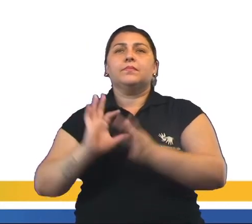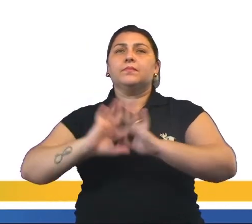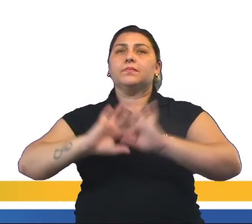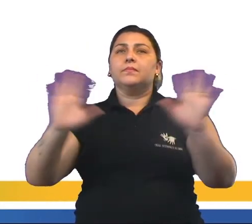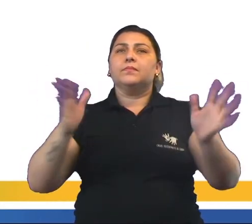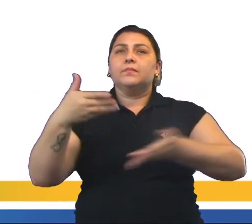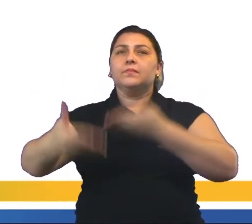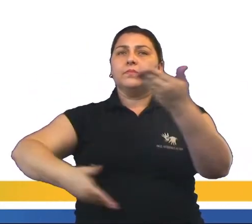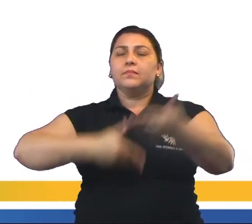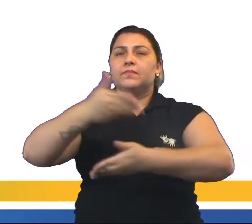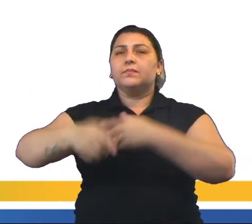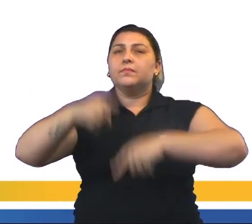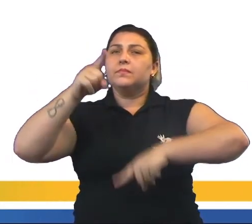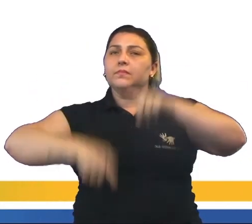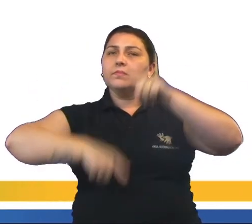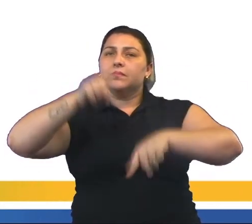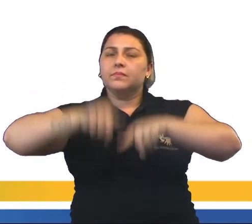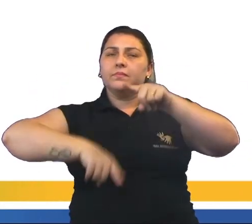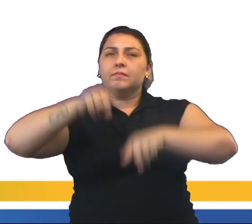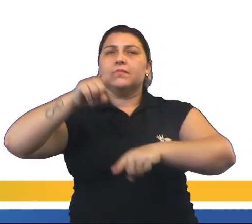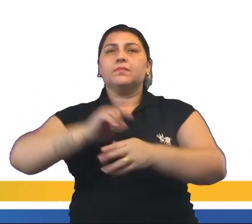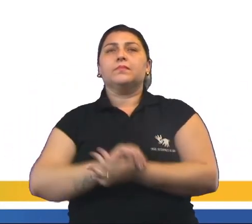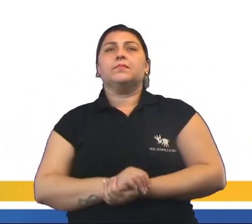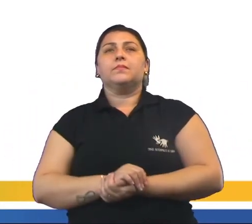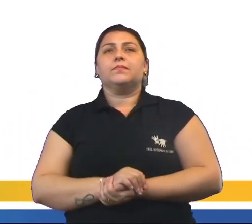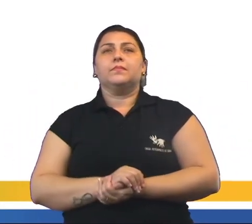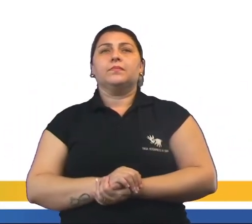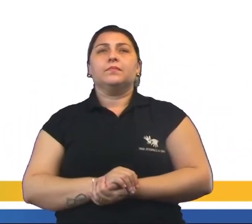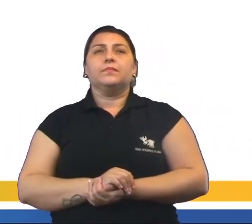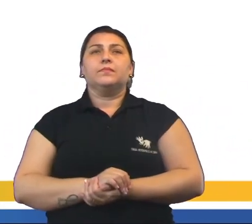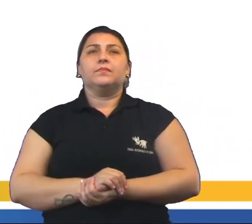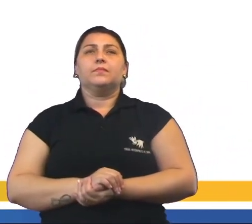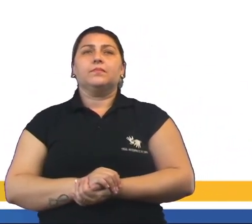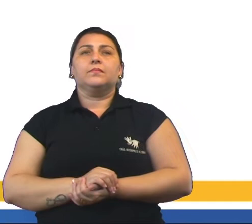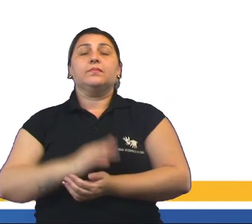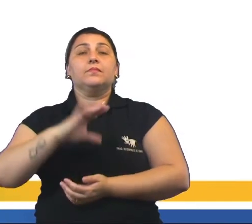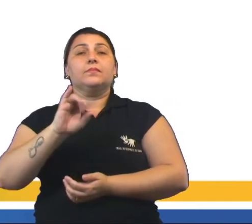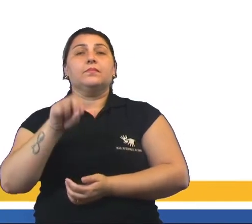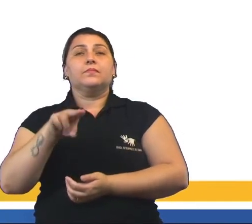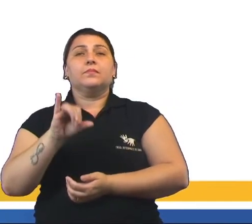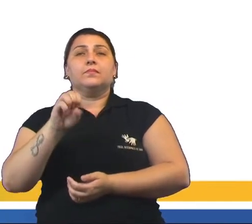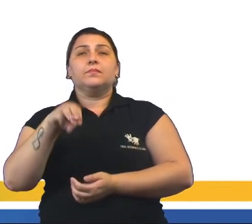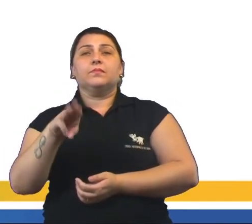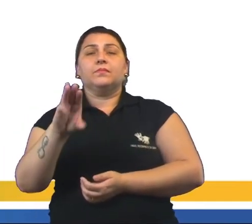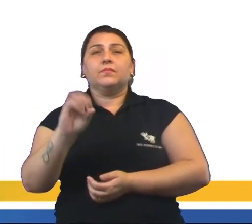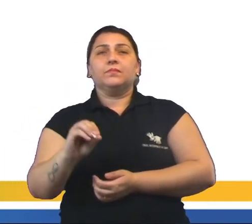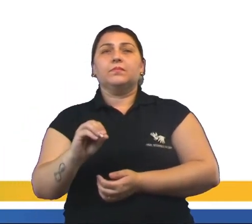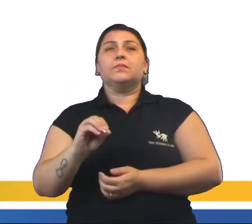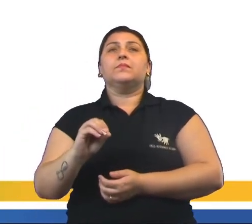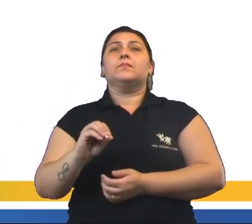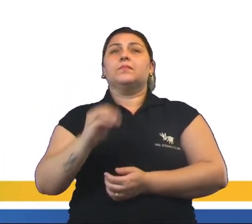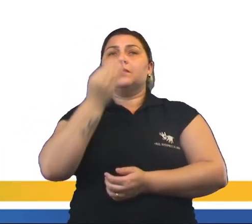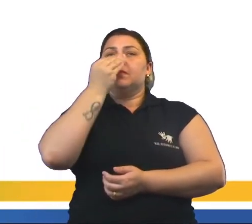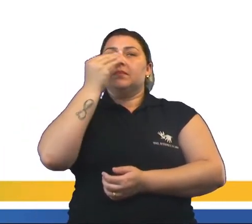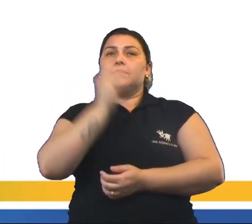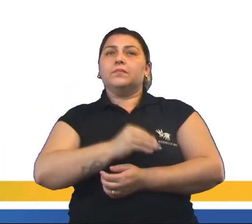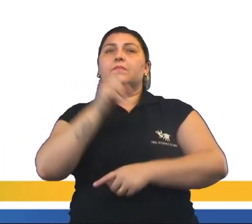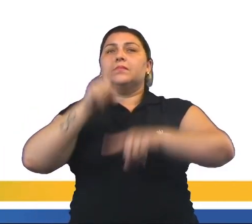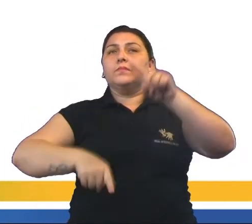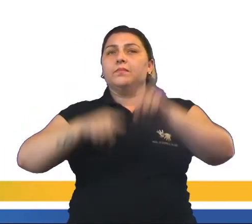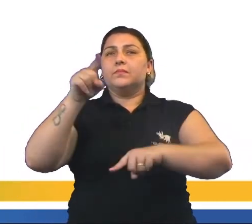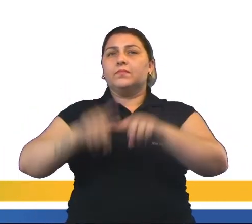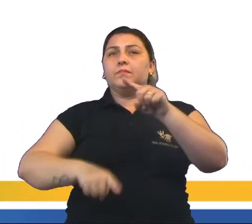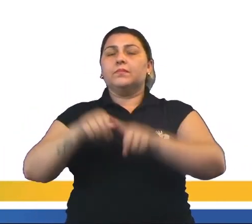coisas e independência em relação aos bens materiais, né. Também tem o cinismo, que era o total desprezo dos bens